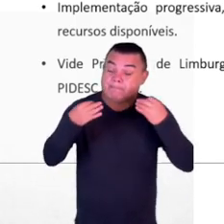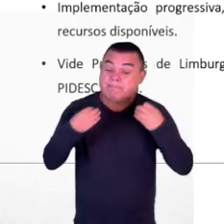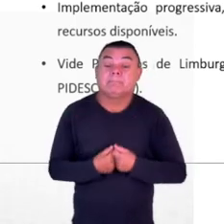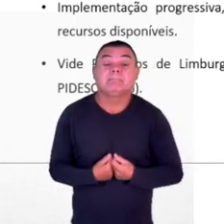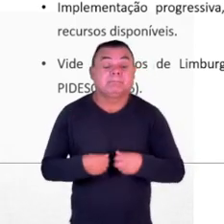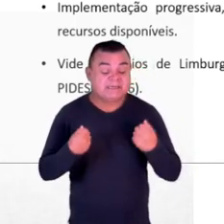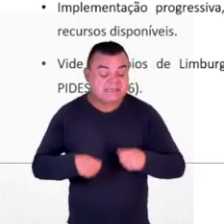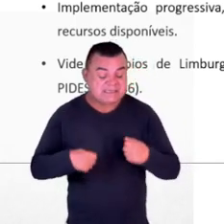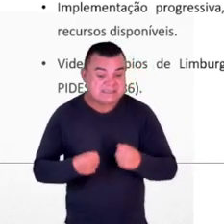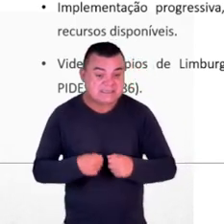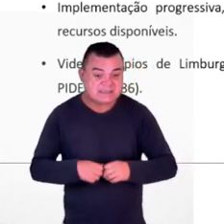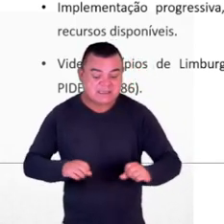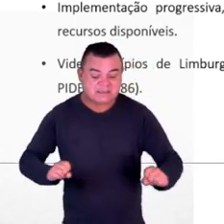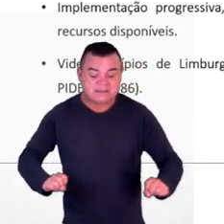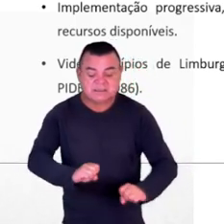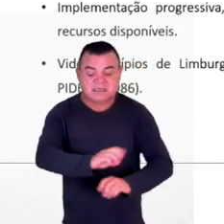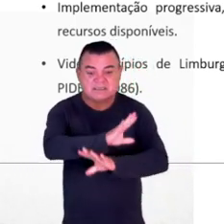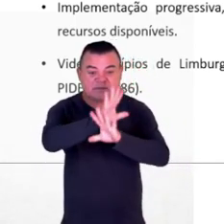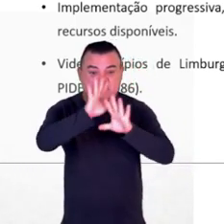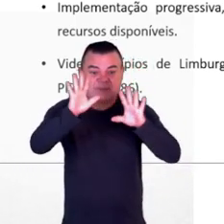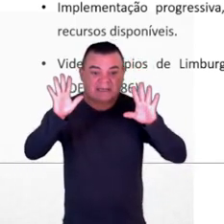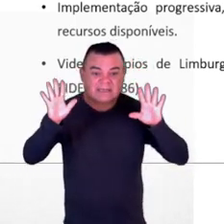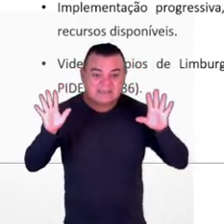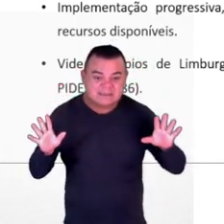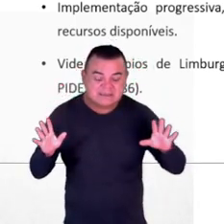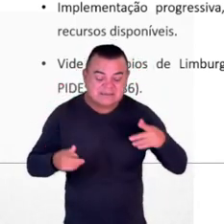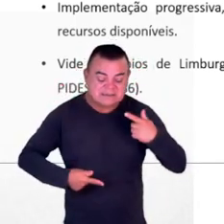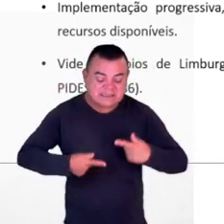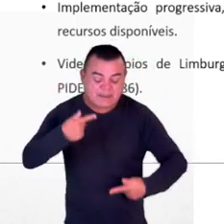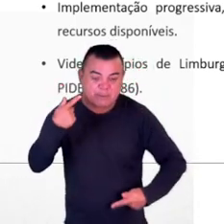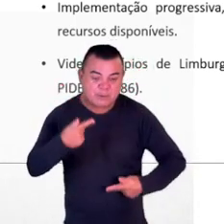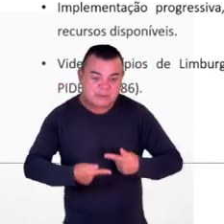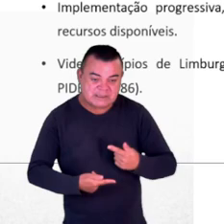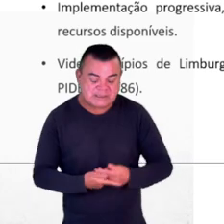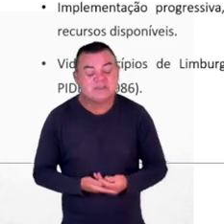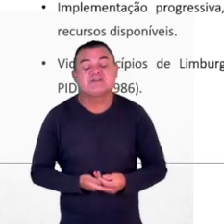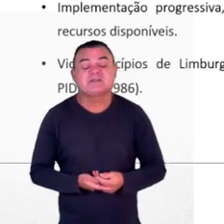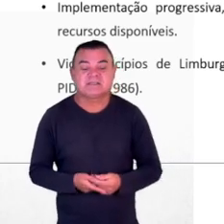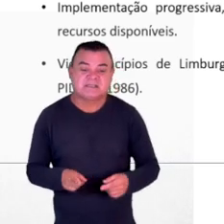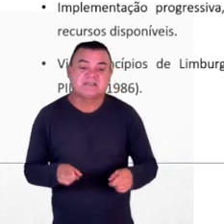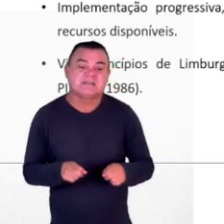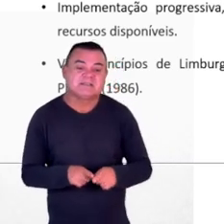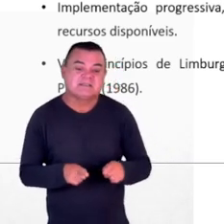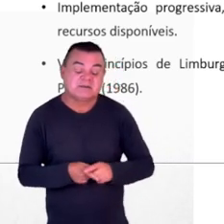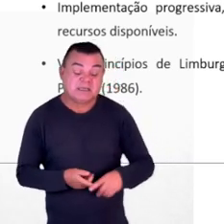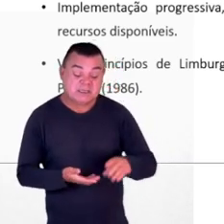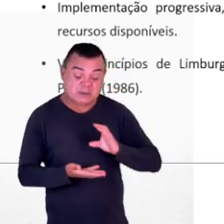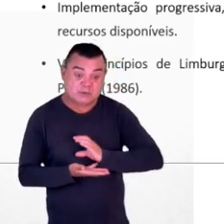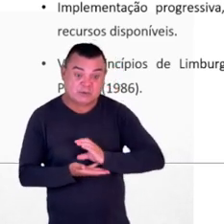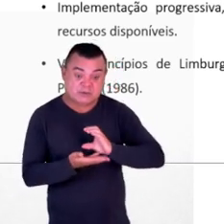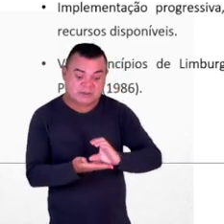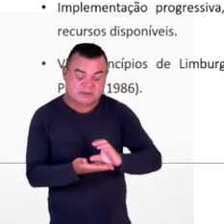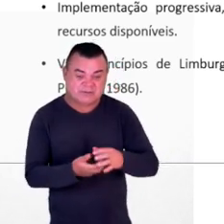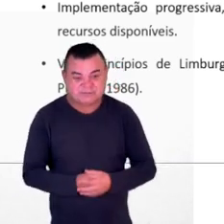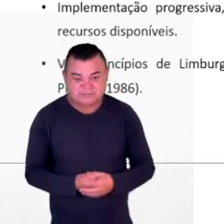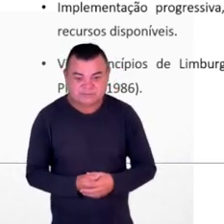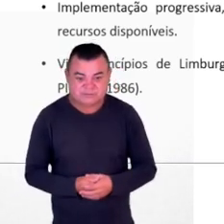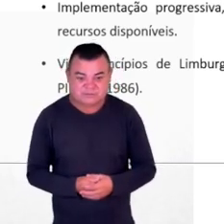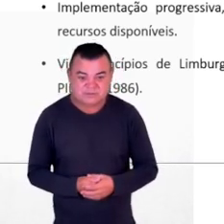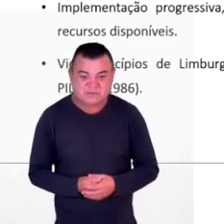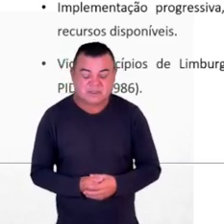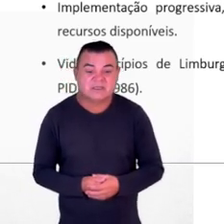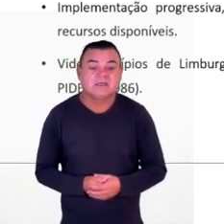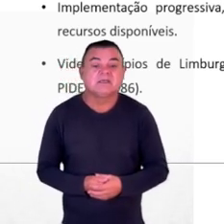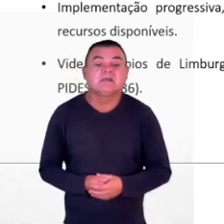relativamente à política e relativamente ao orçamento eh designado os princípios de limburgo